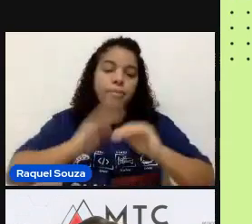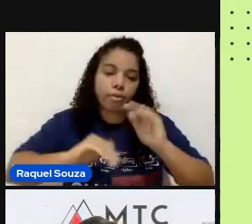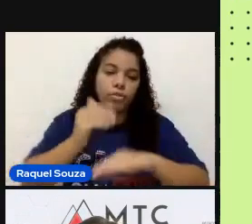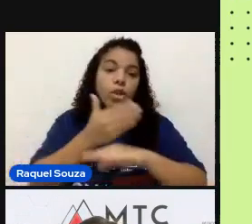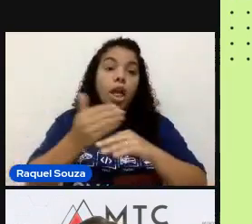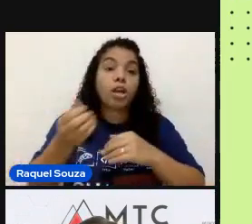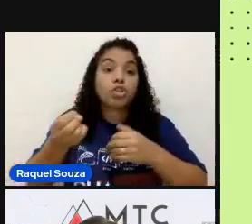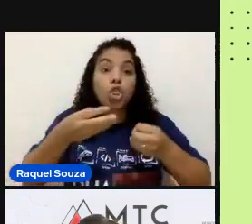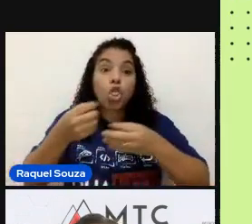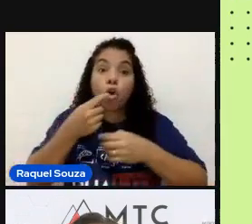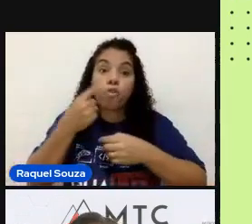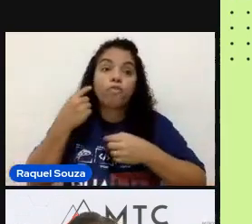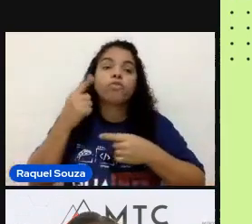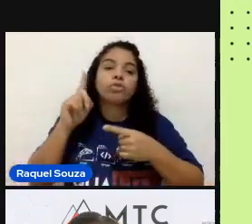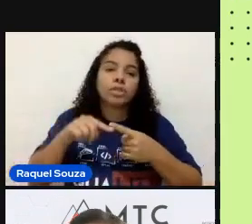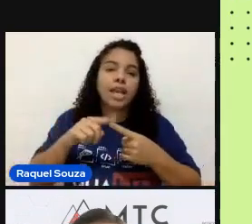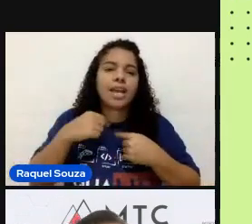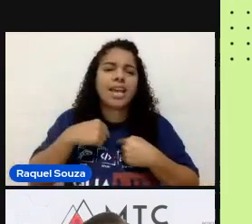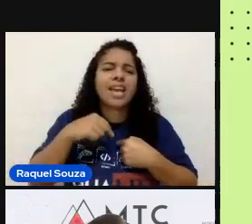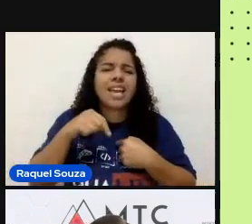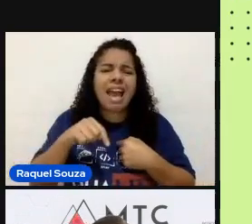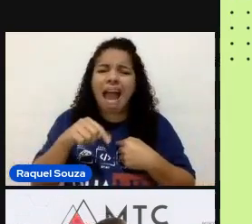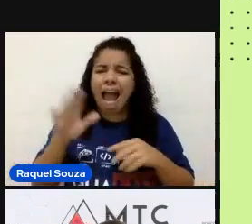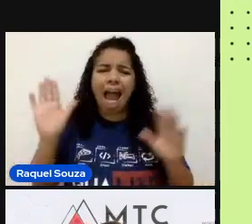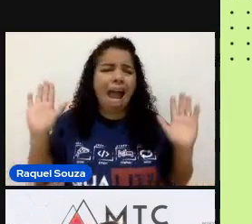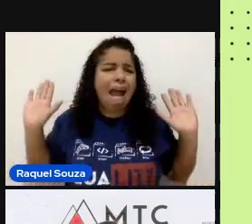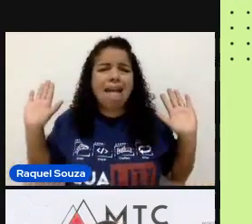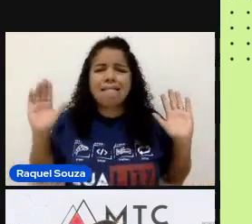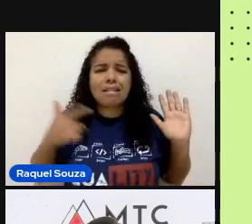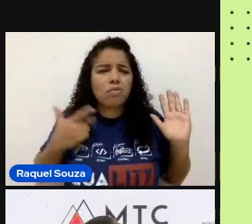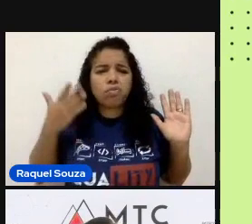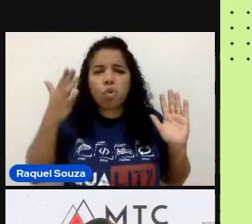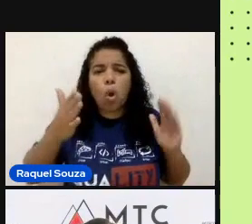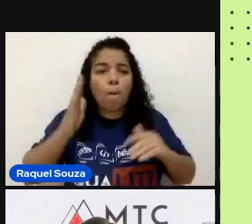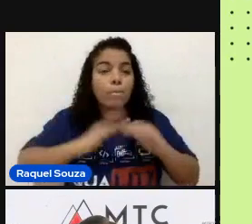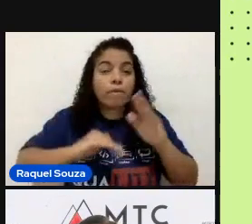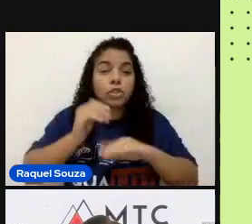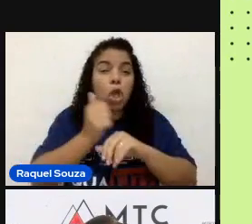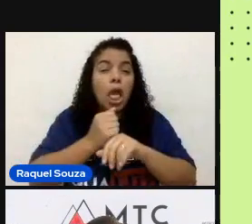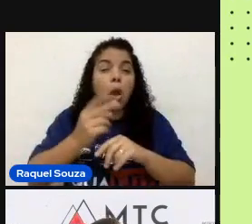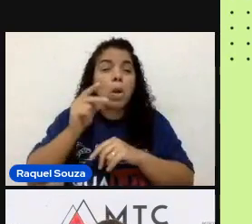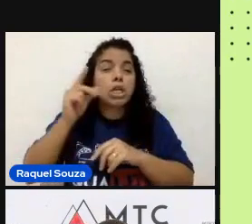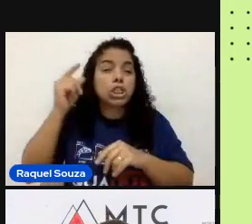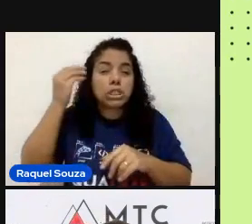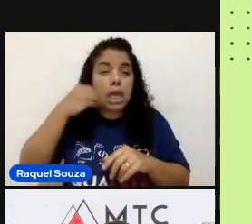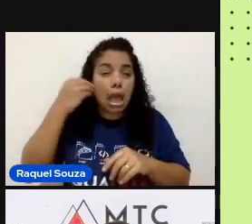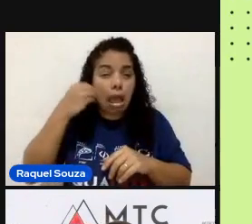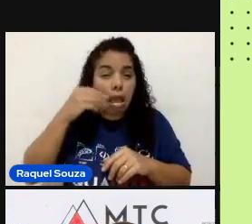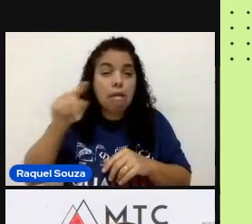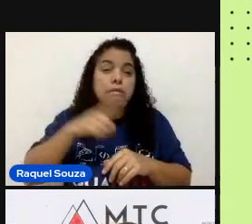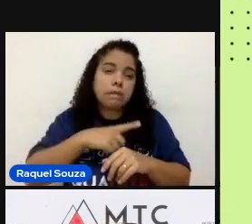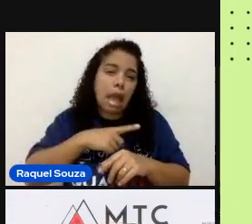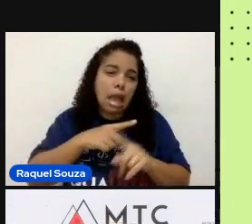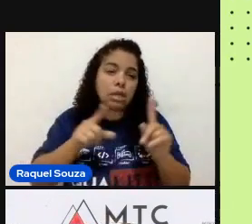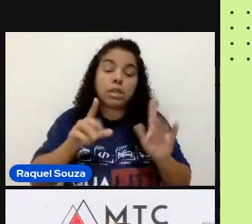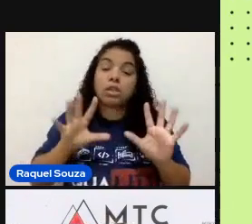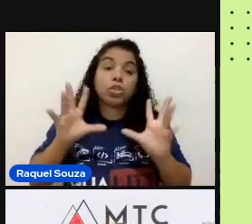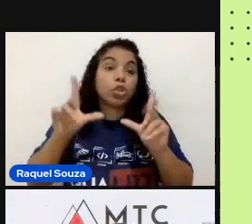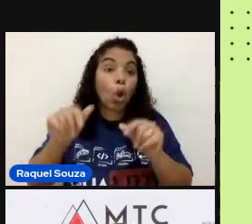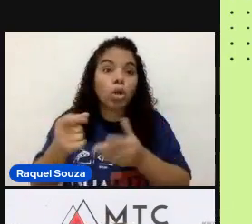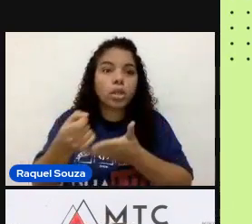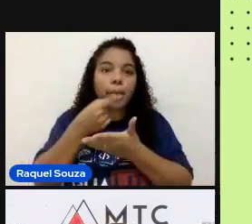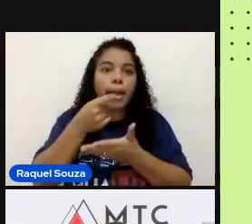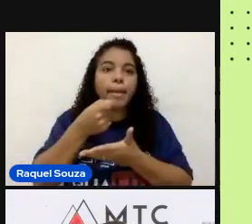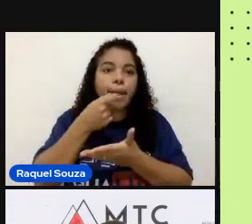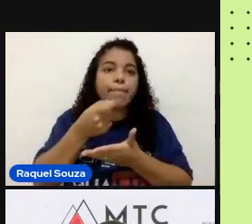assim, os profissionais que eu. Não, vou só para profissionais mais antigos, porque eles têm mais experiência, todos me doparam